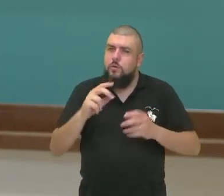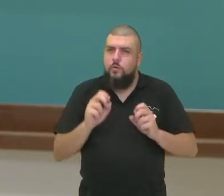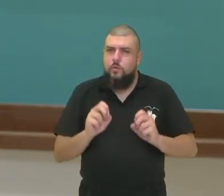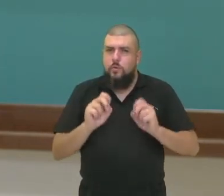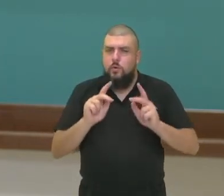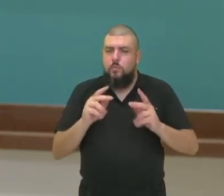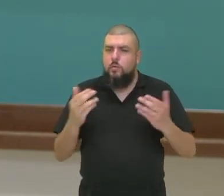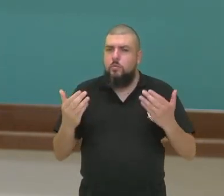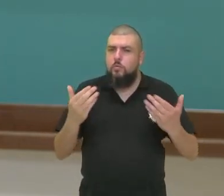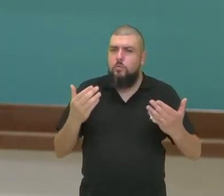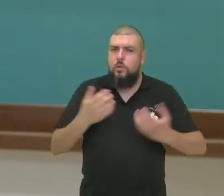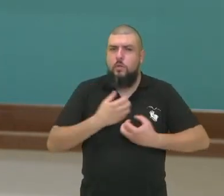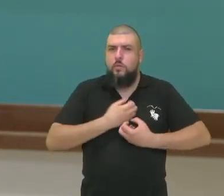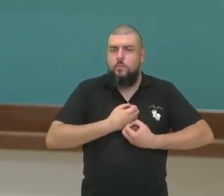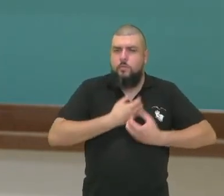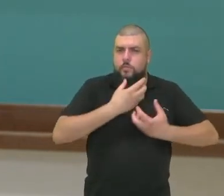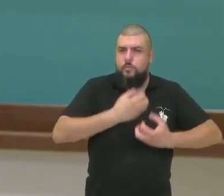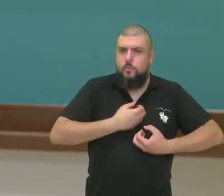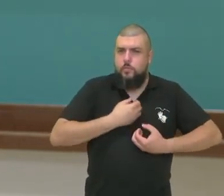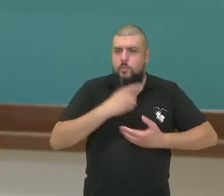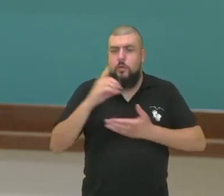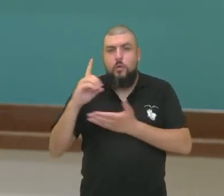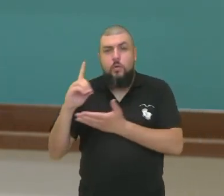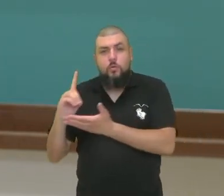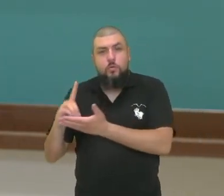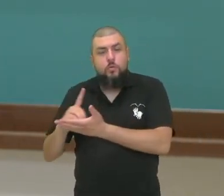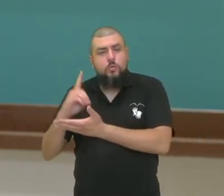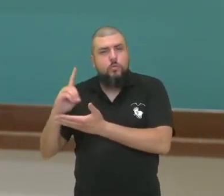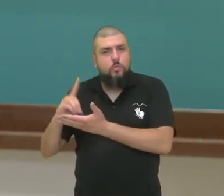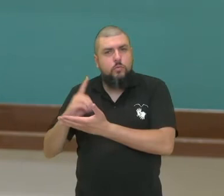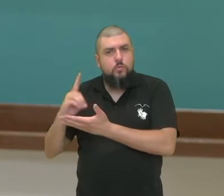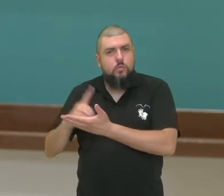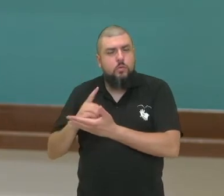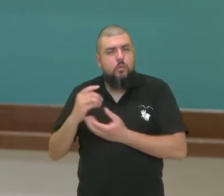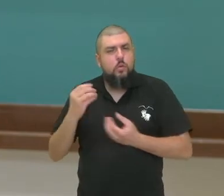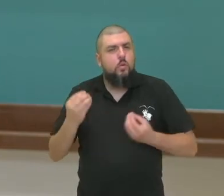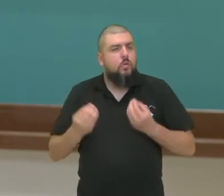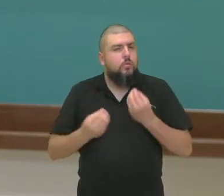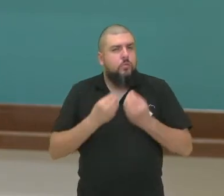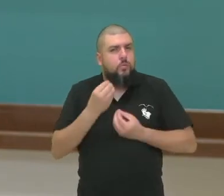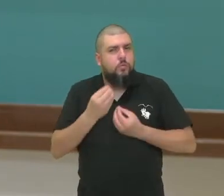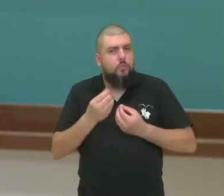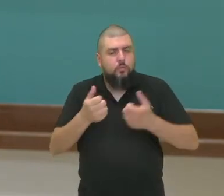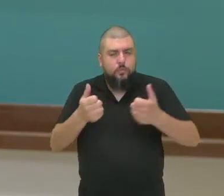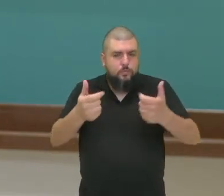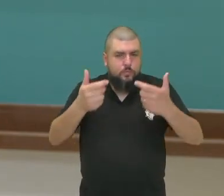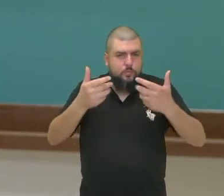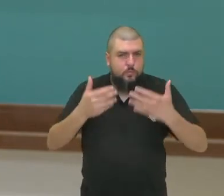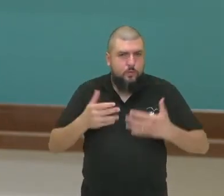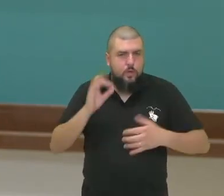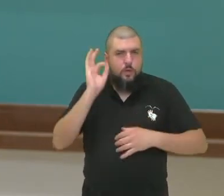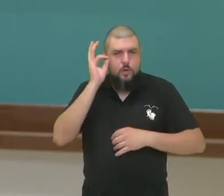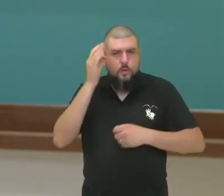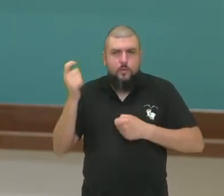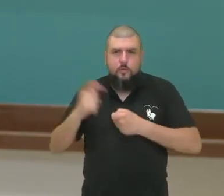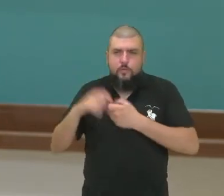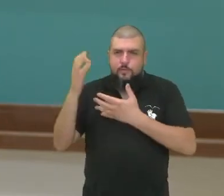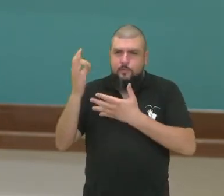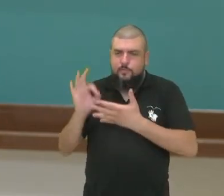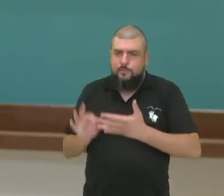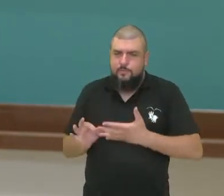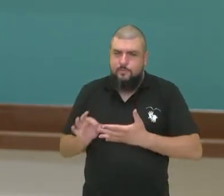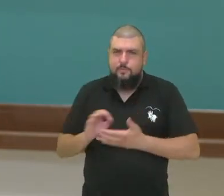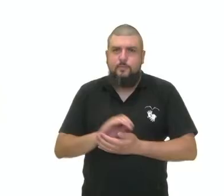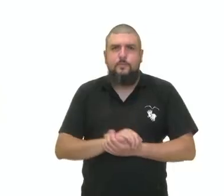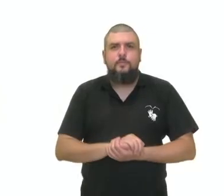compare o poema do Alberto Caeiro com a definição de dicionário de empirismo. Responda aí e a gente já